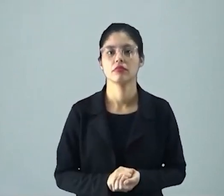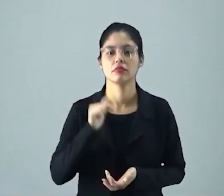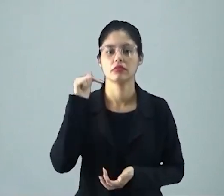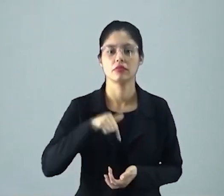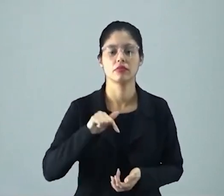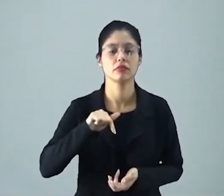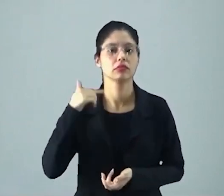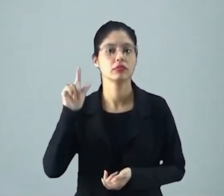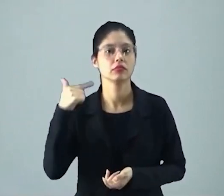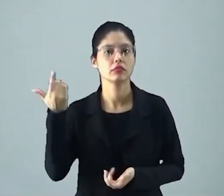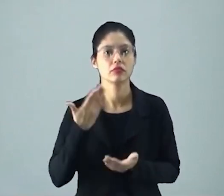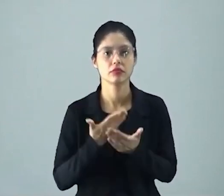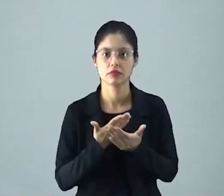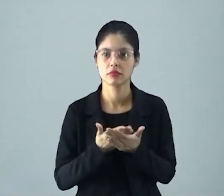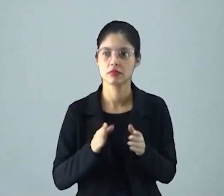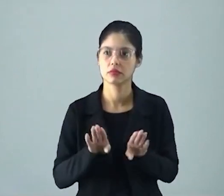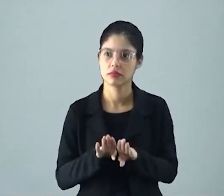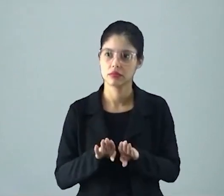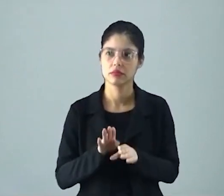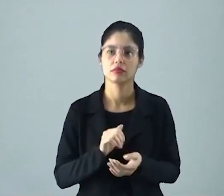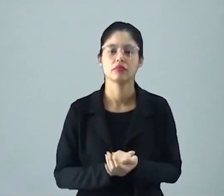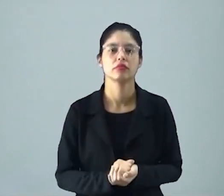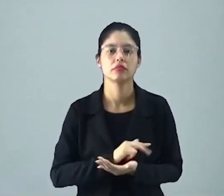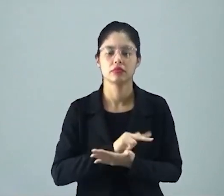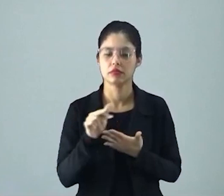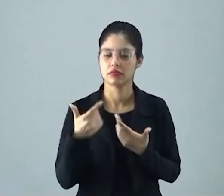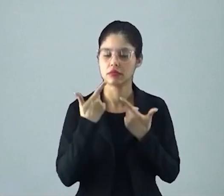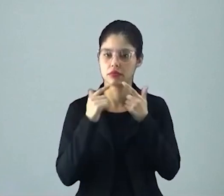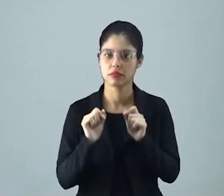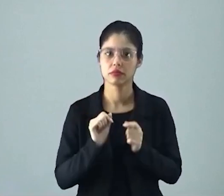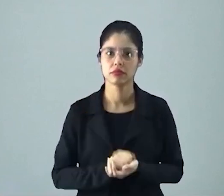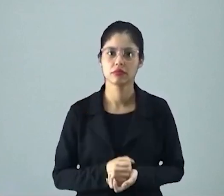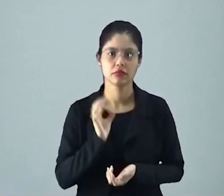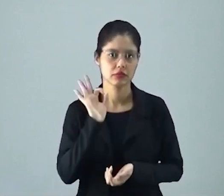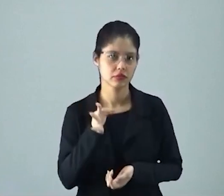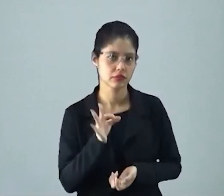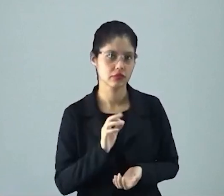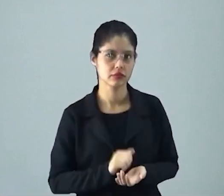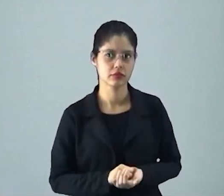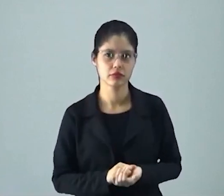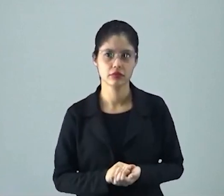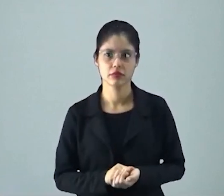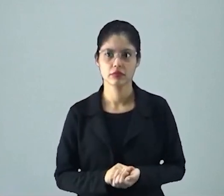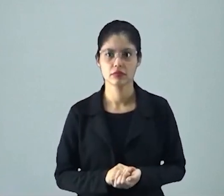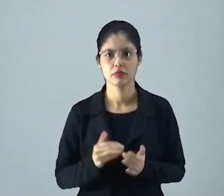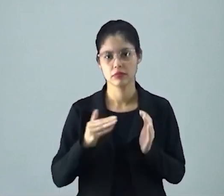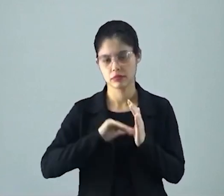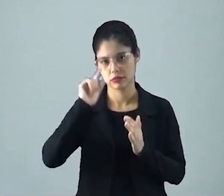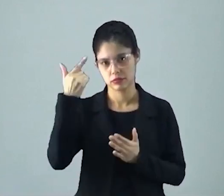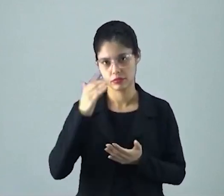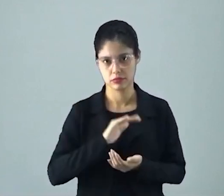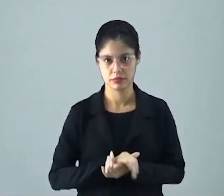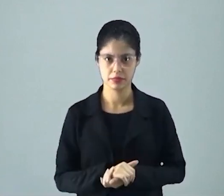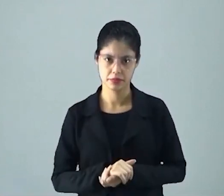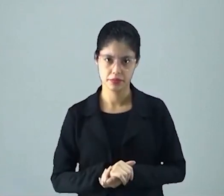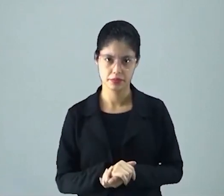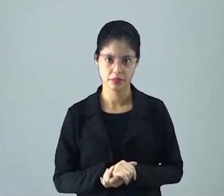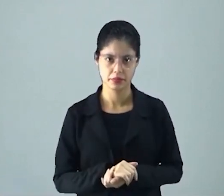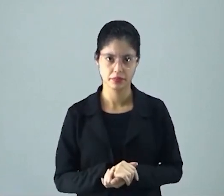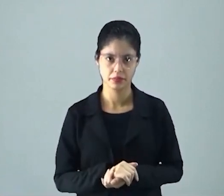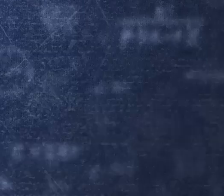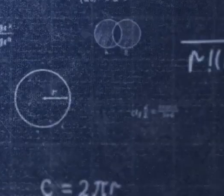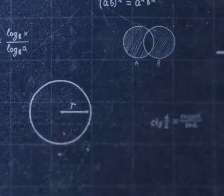Para você ter acesso a essa aula e outras aulas sobre variações linguísticas, tá certo? Então, até a próxima.